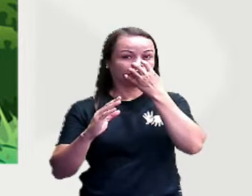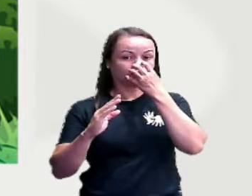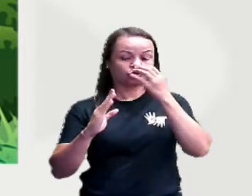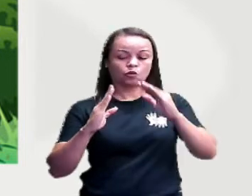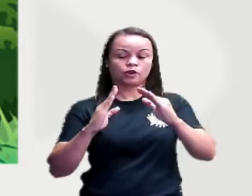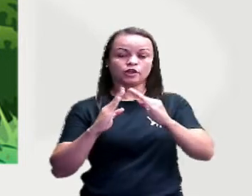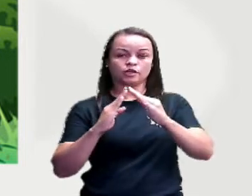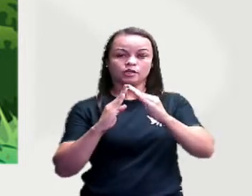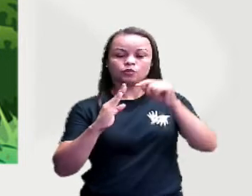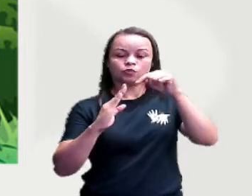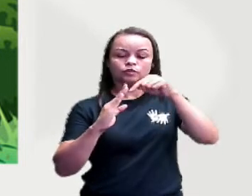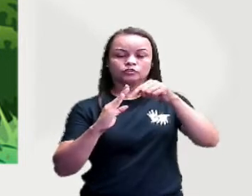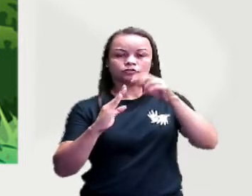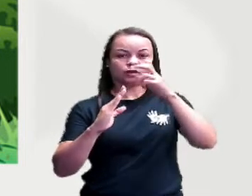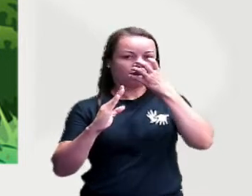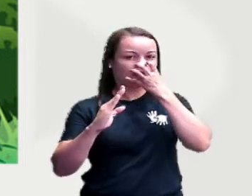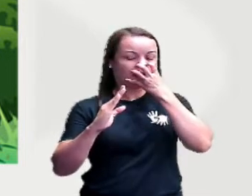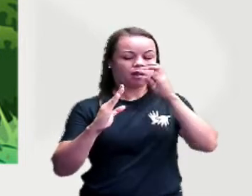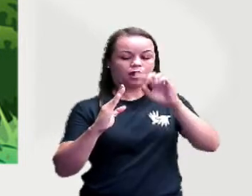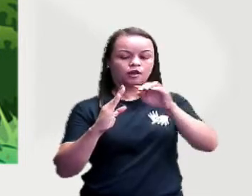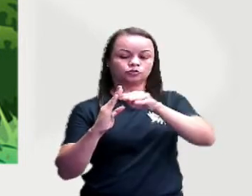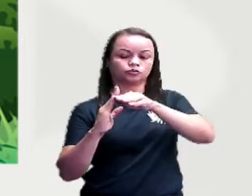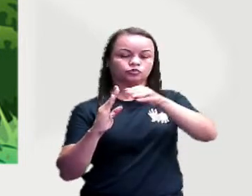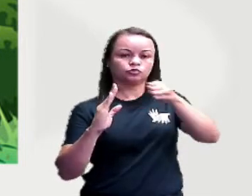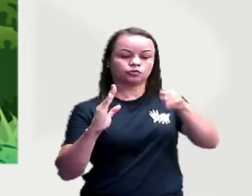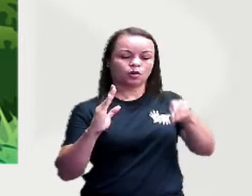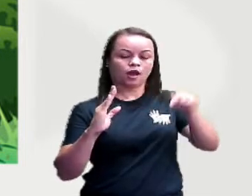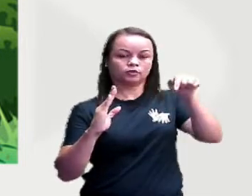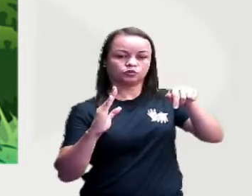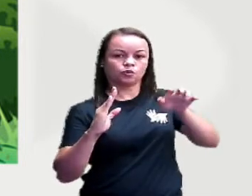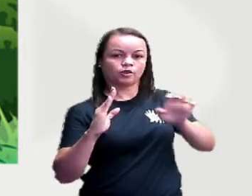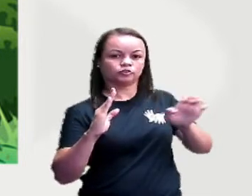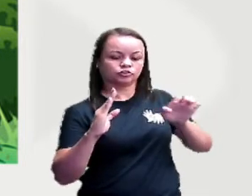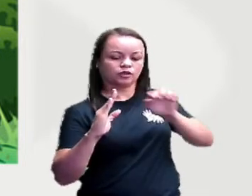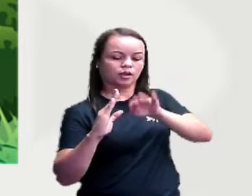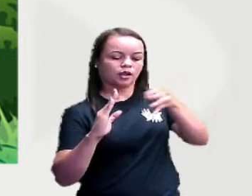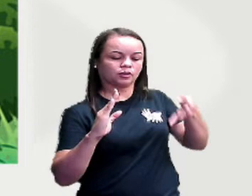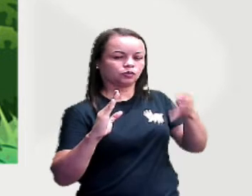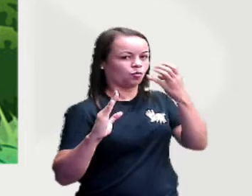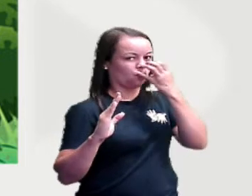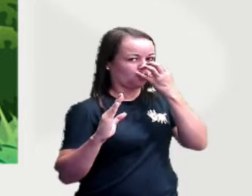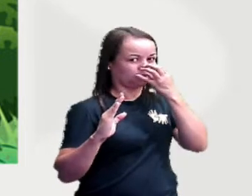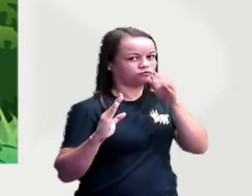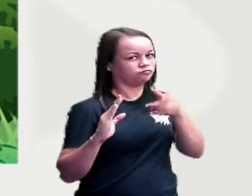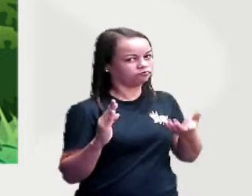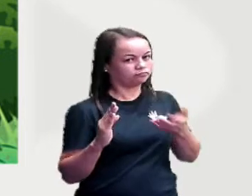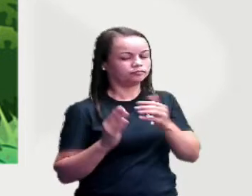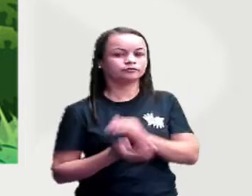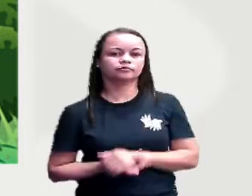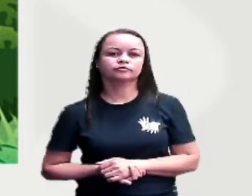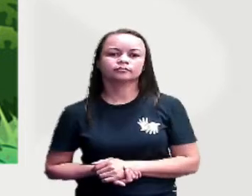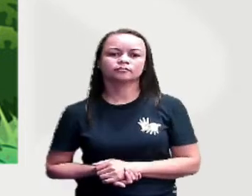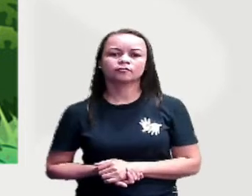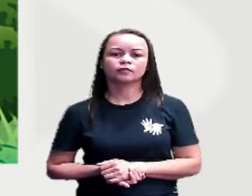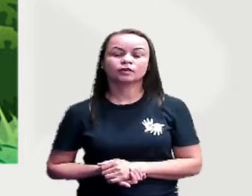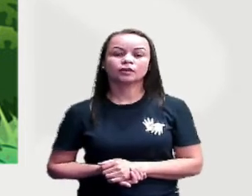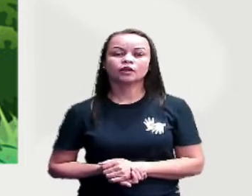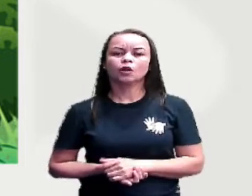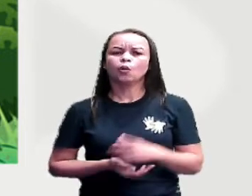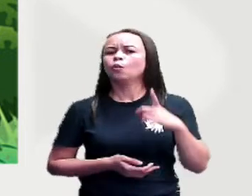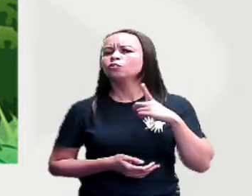frente da casa. Ele está lá, ó, do lado esquerdo da casa. O que é que tem no